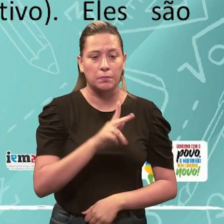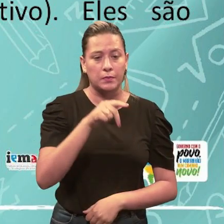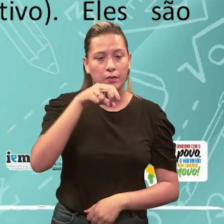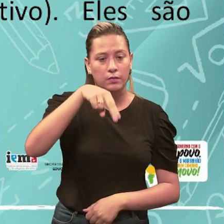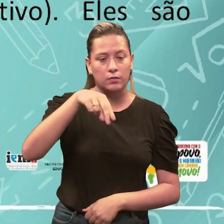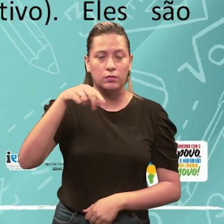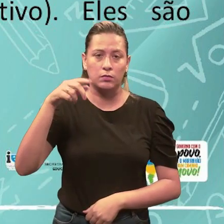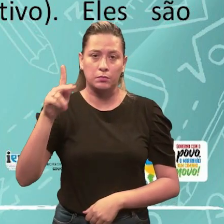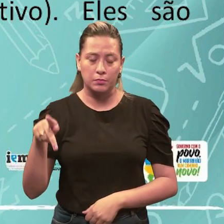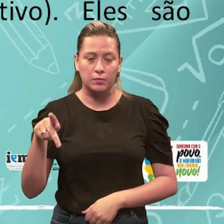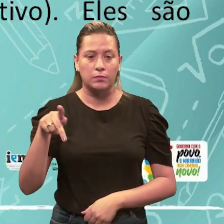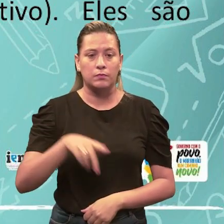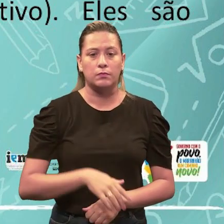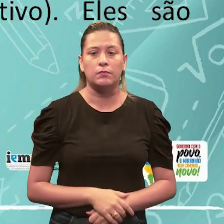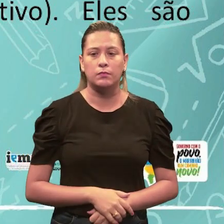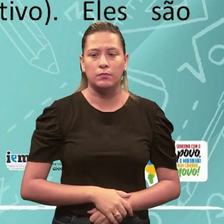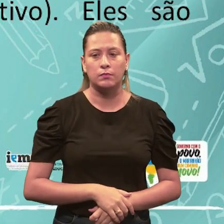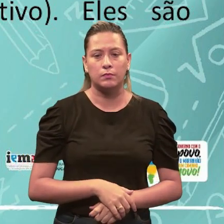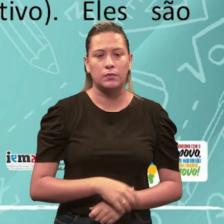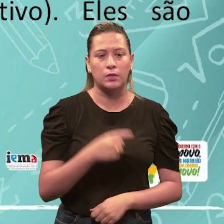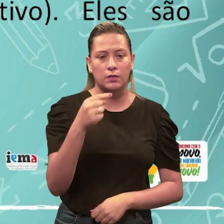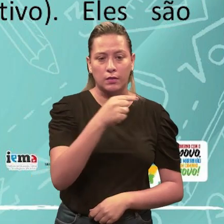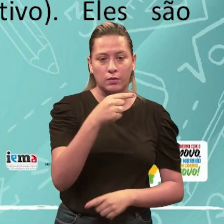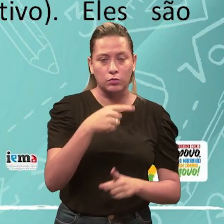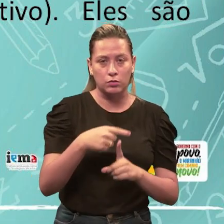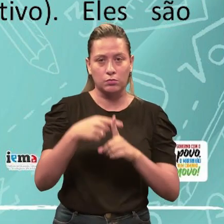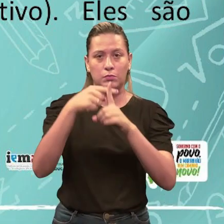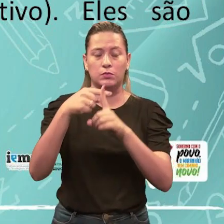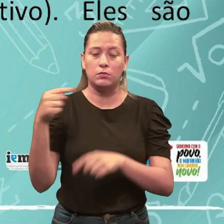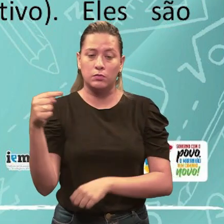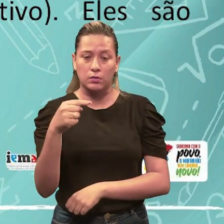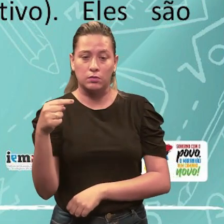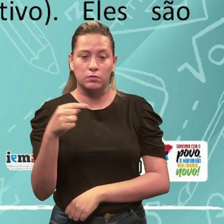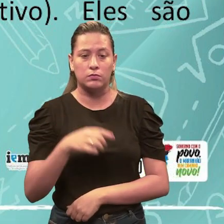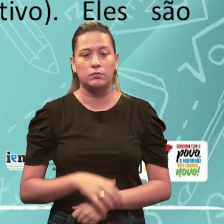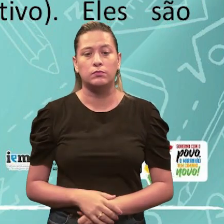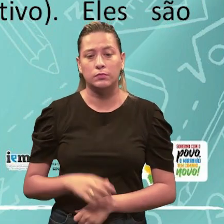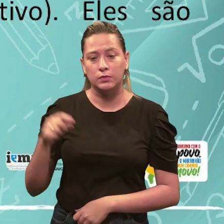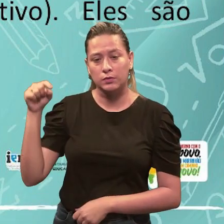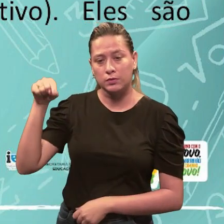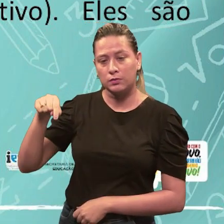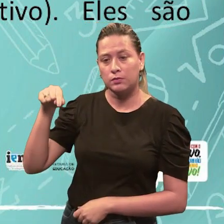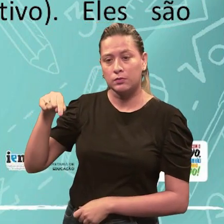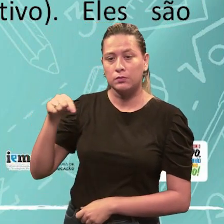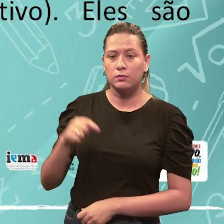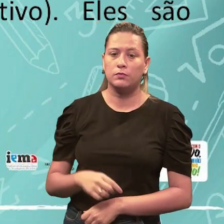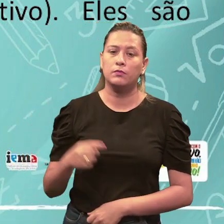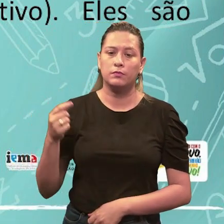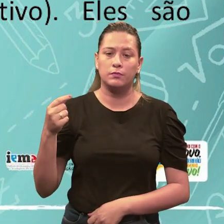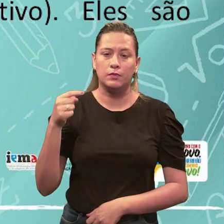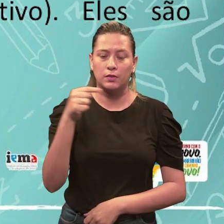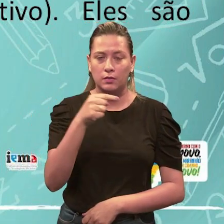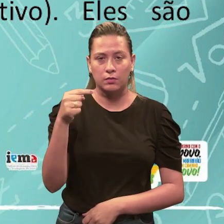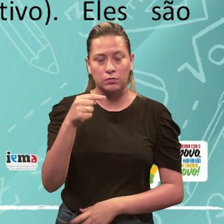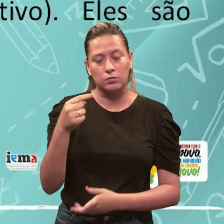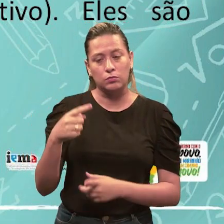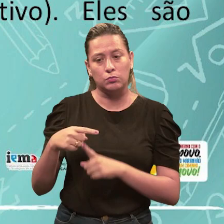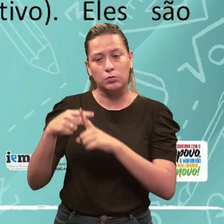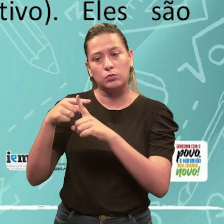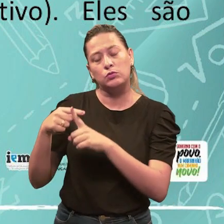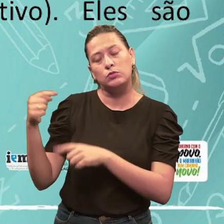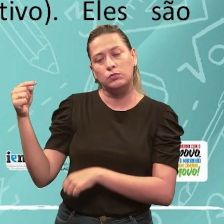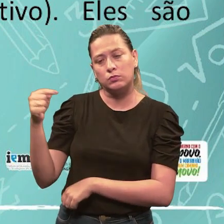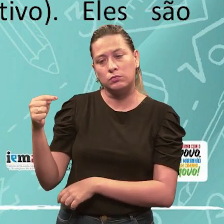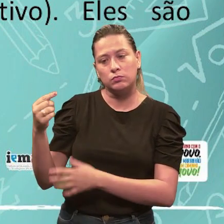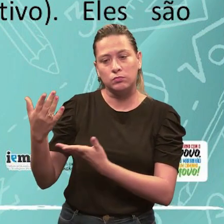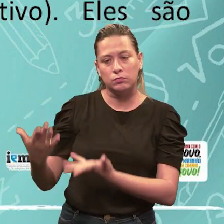negativo, positivo, tá? Como ele está distribuído lá. E aqui, negativo, positivo e